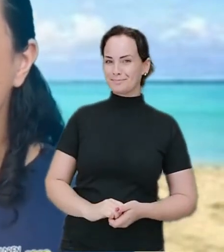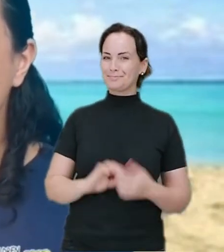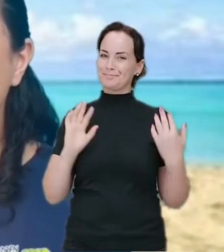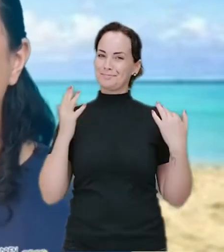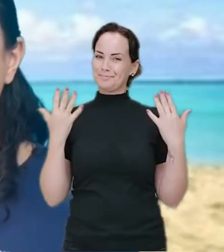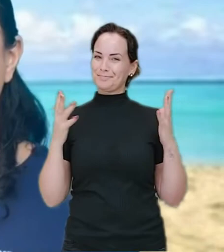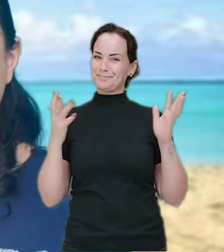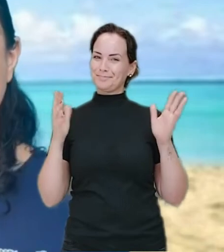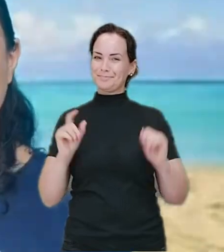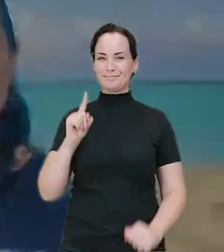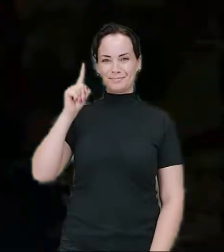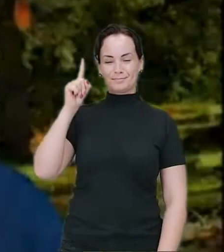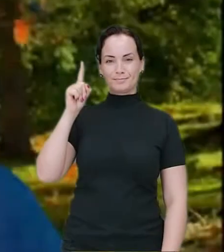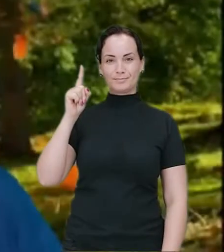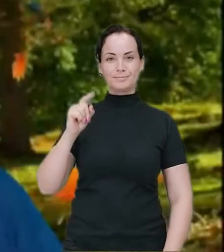Congratulations.